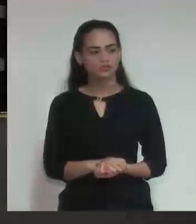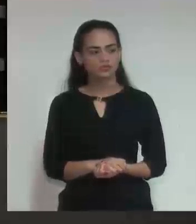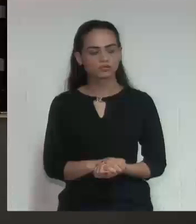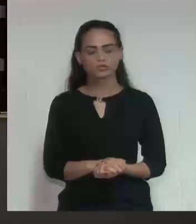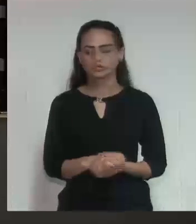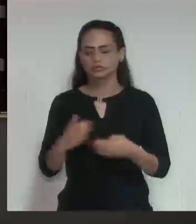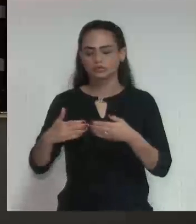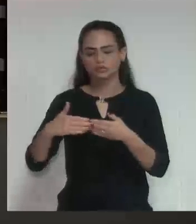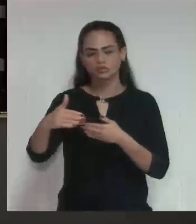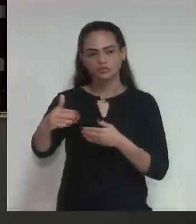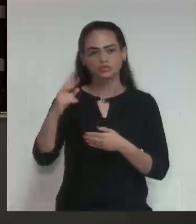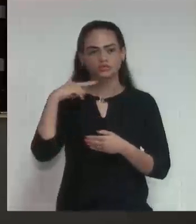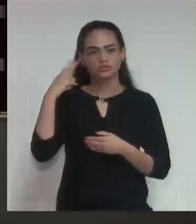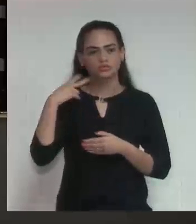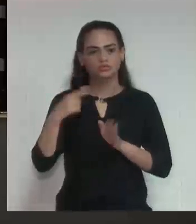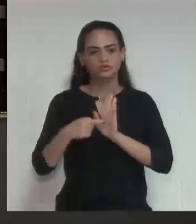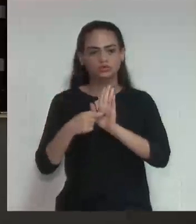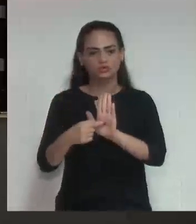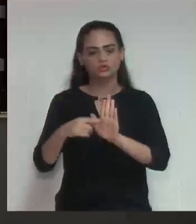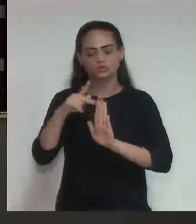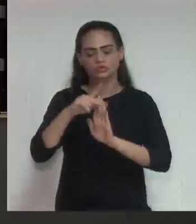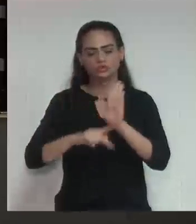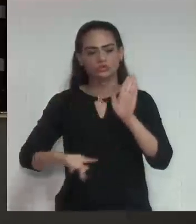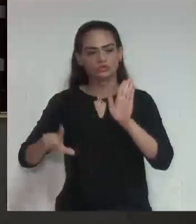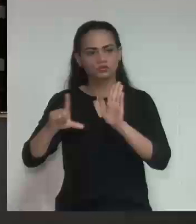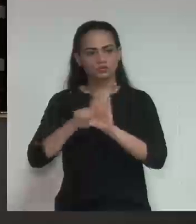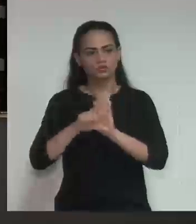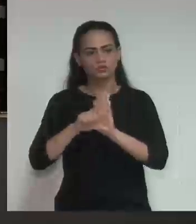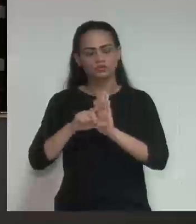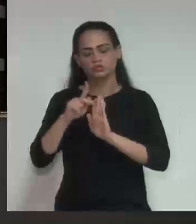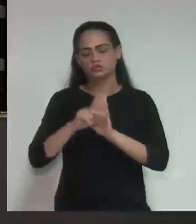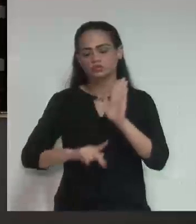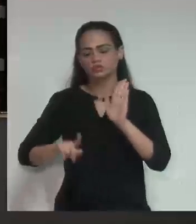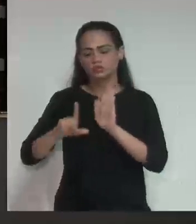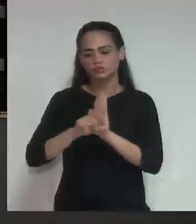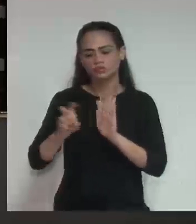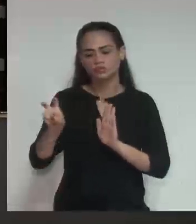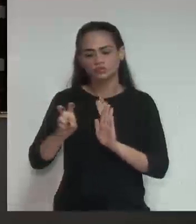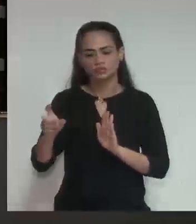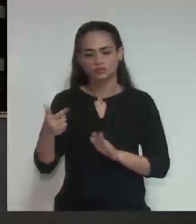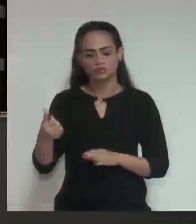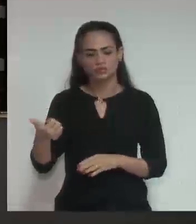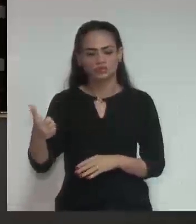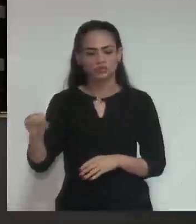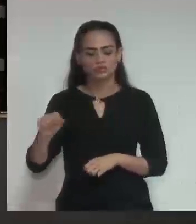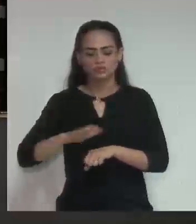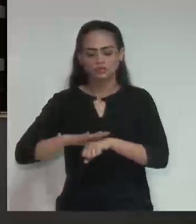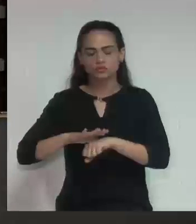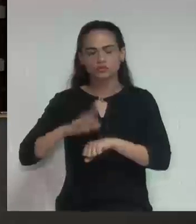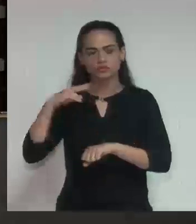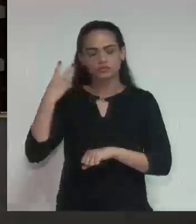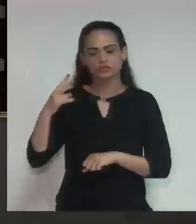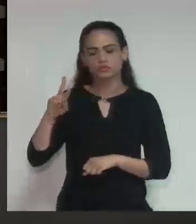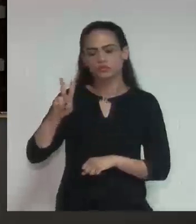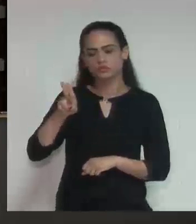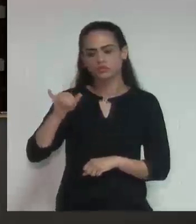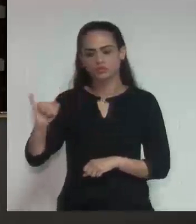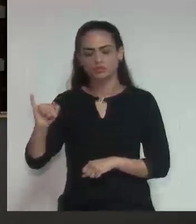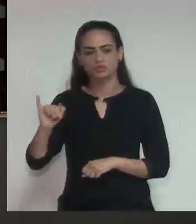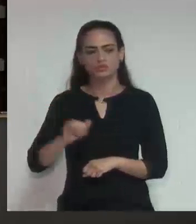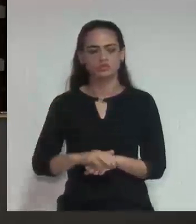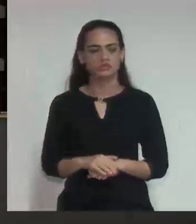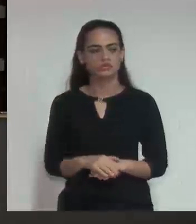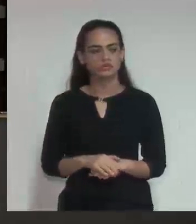Expediente apresentado pelos vereadores. Projeto de lei. Projeto de lei número 55/2018, autoria vereador Rui Macaxeira.